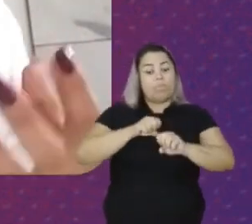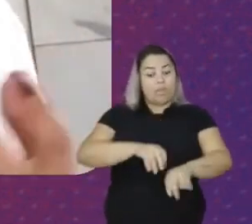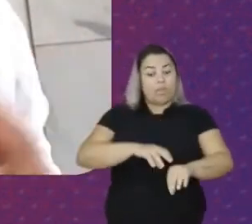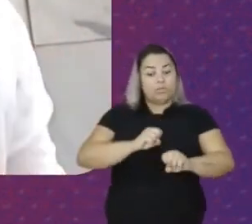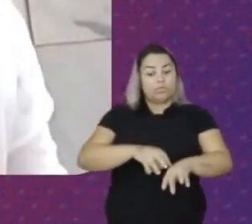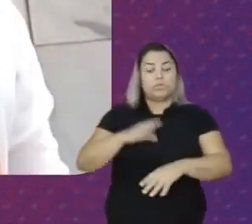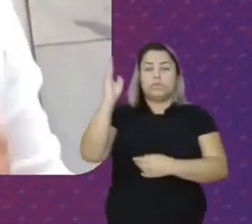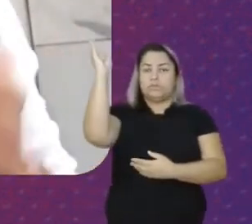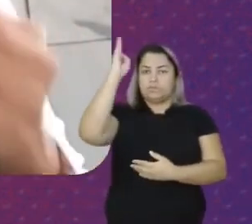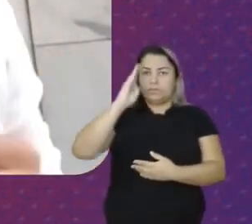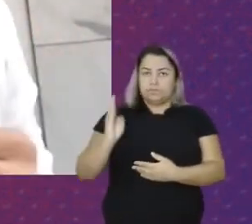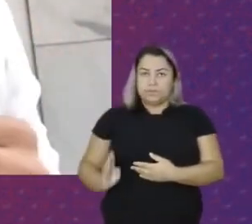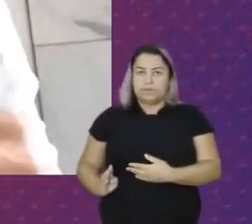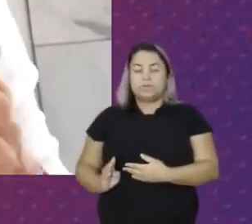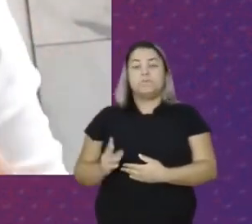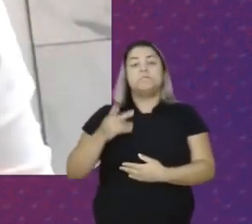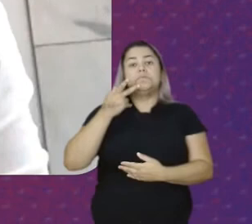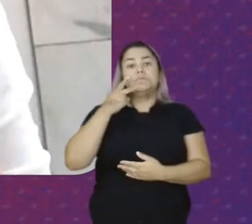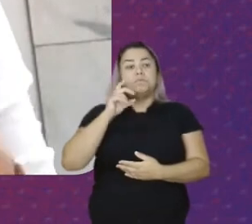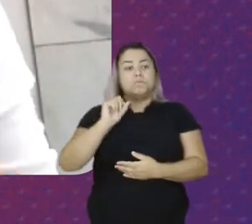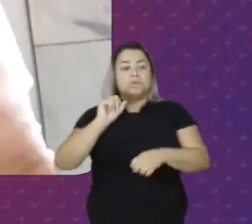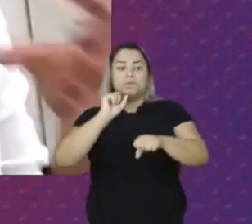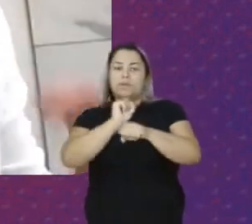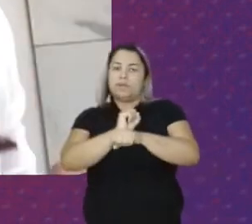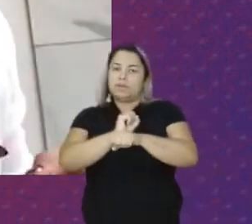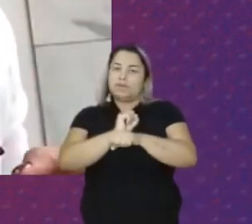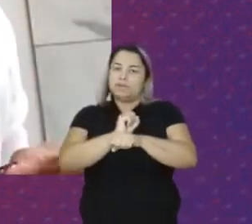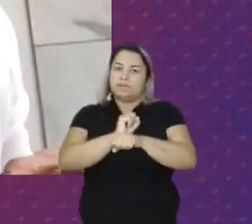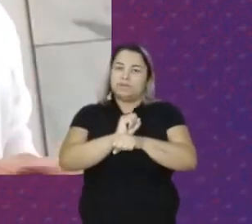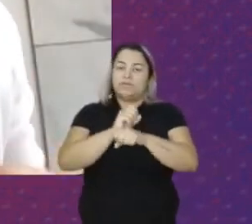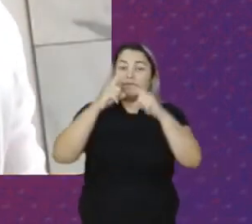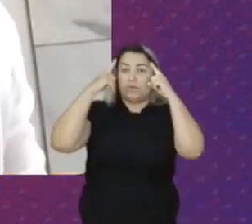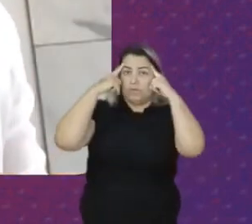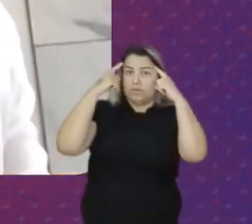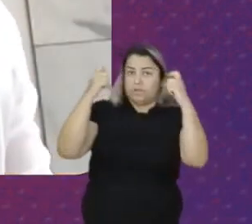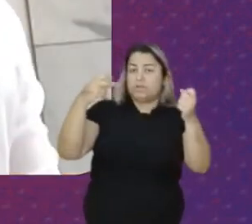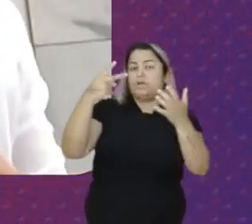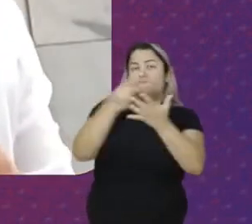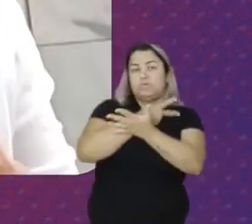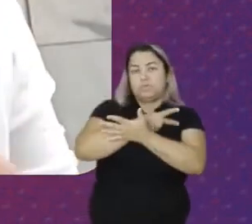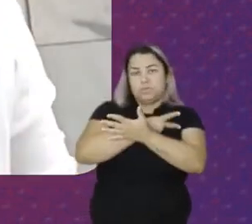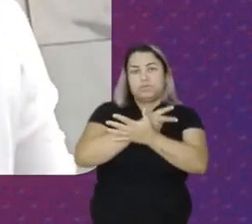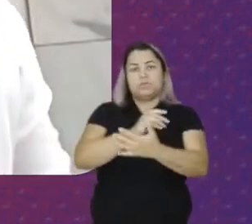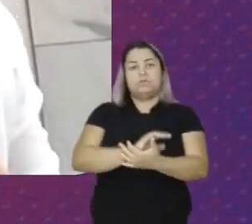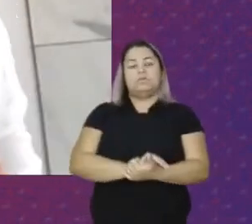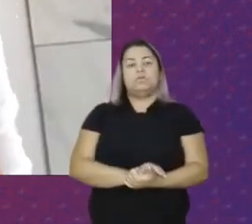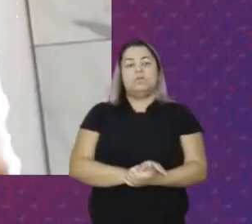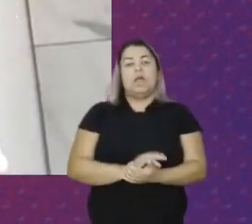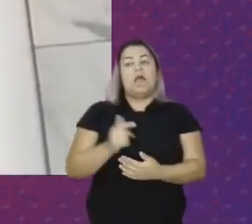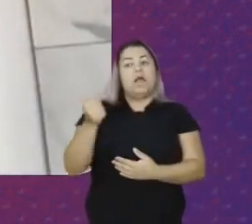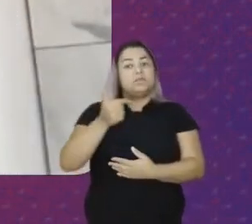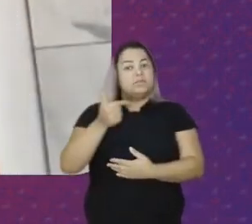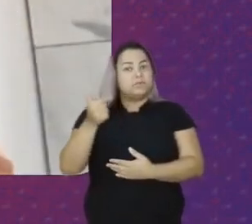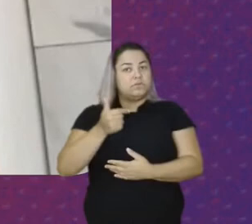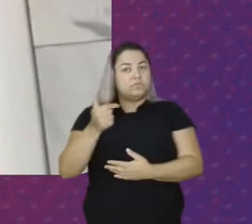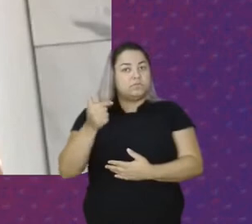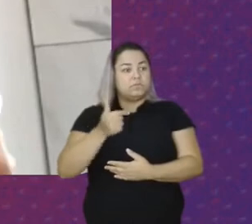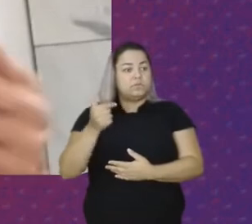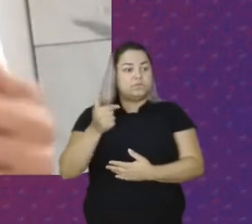educação no Brasil, que é para impedir que essas violências aconteçam. A segunda, que é